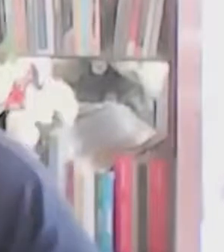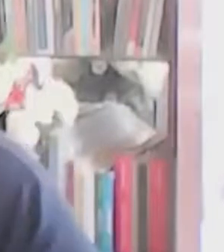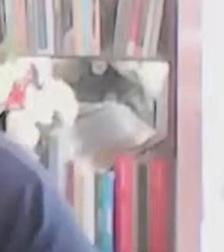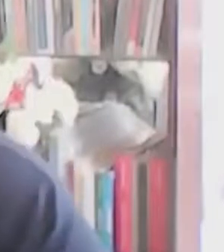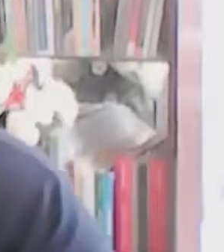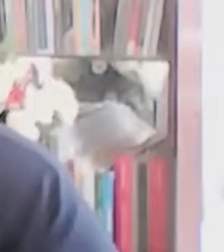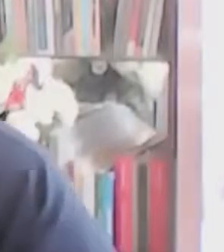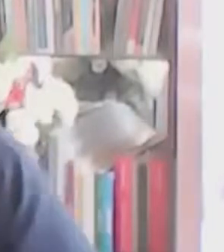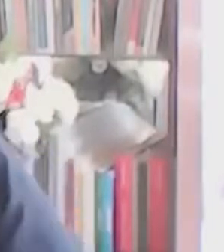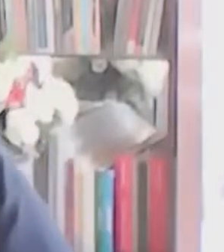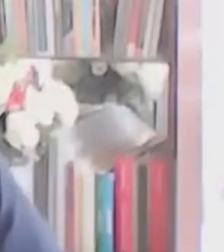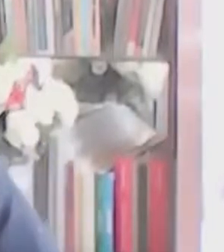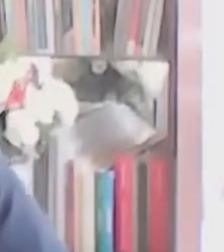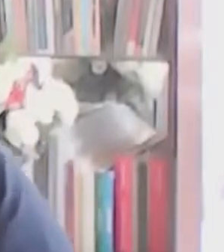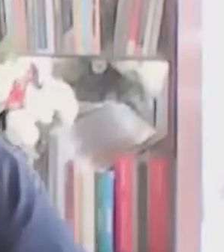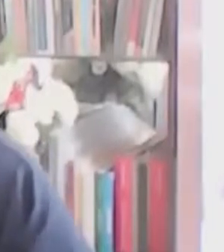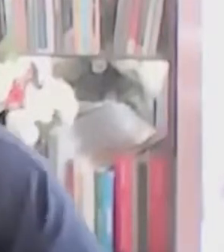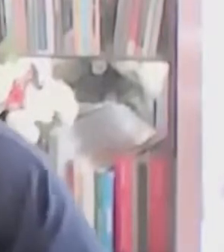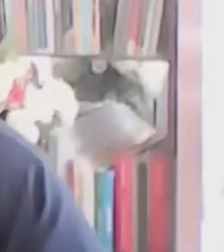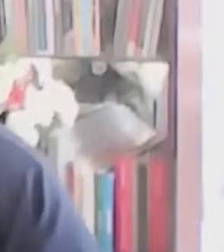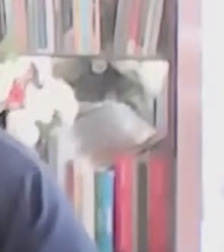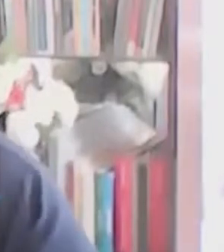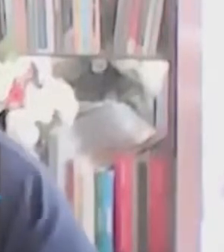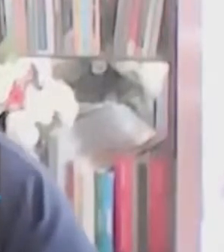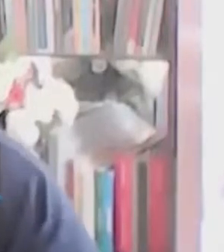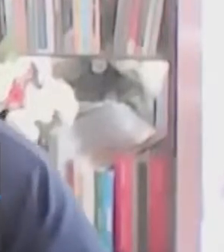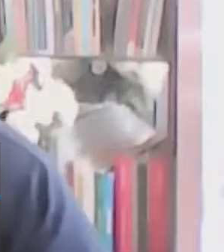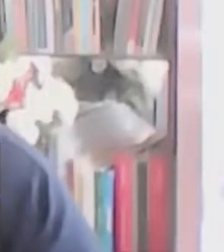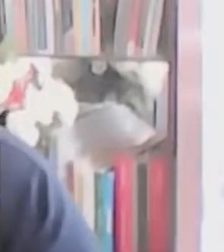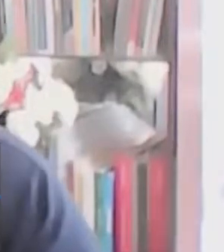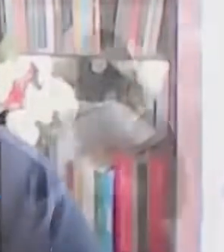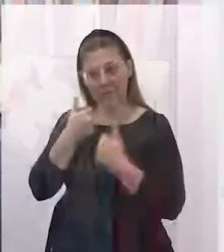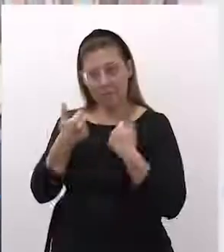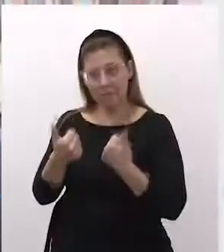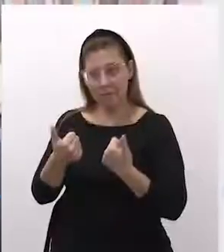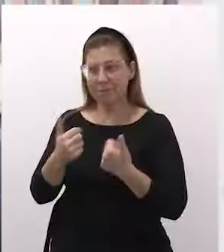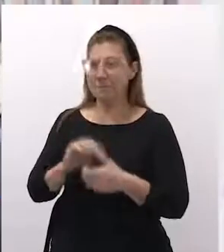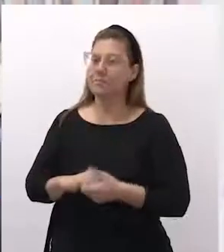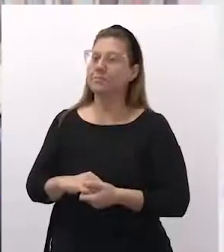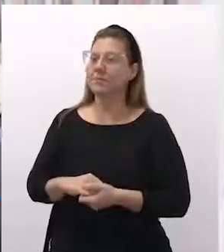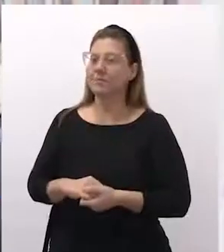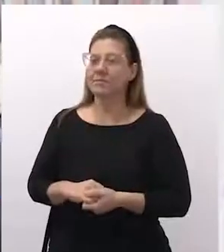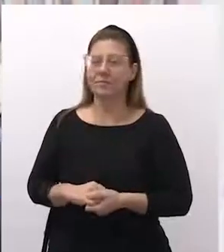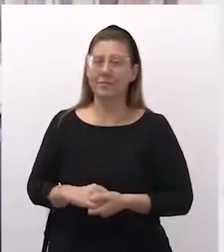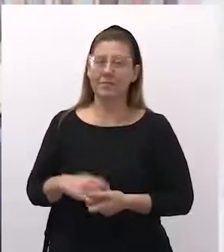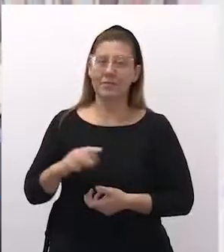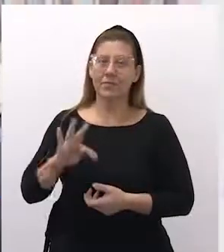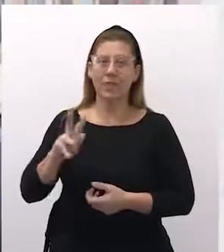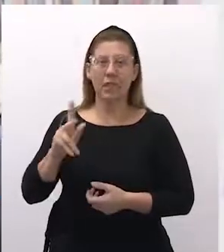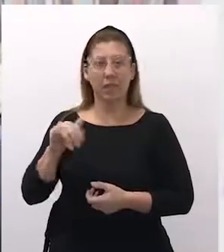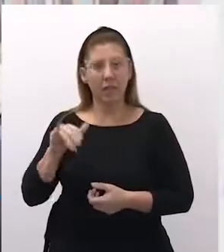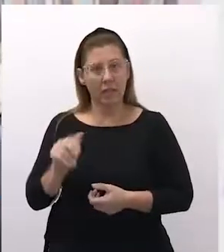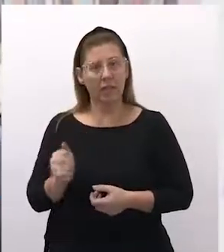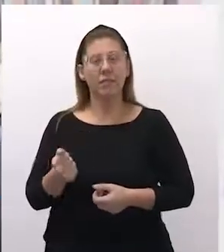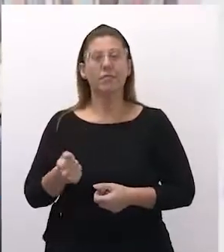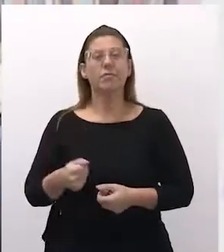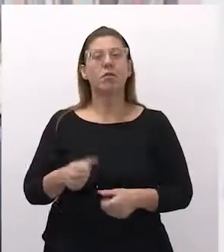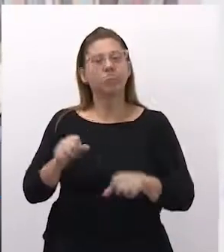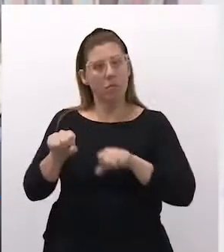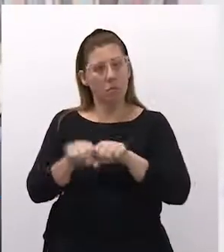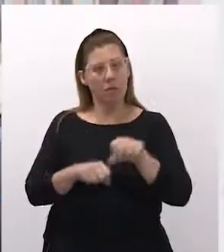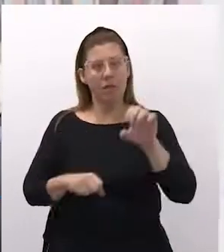Olá, boa tarde. Como estão vocês? Espero que estejam todos bem. Meu nome é Tânia, sou formadora aqui da EFAP, né? Estamos em mais